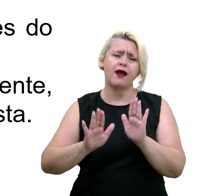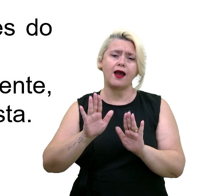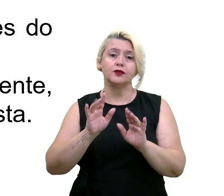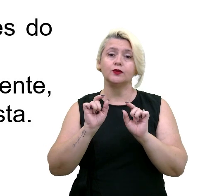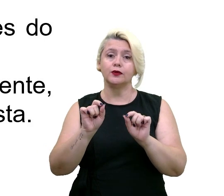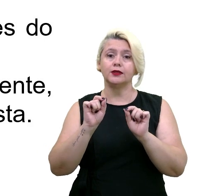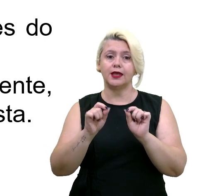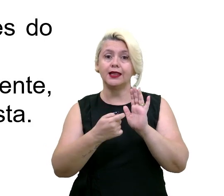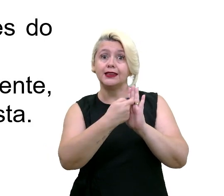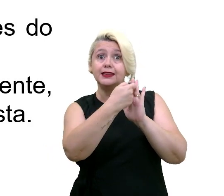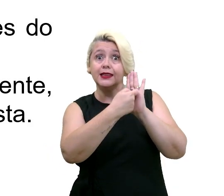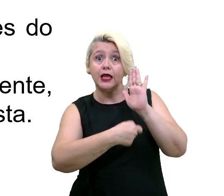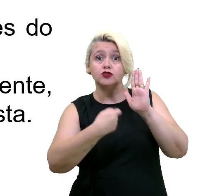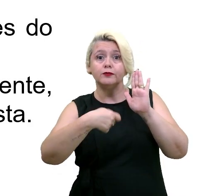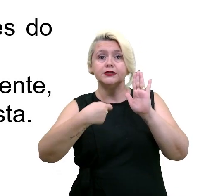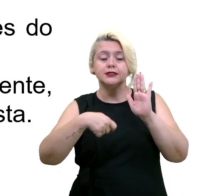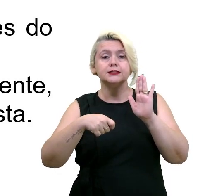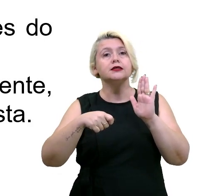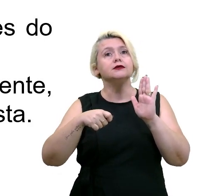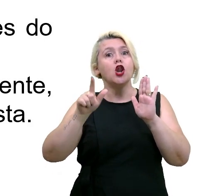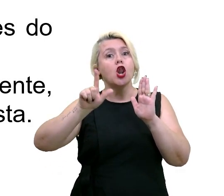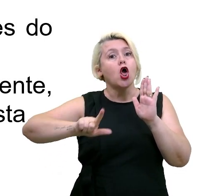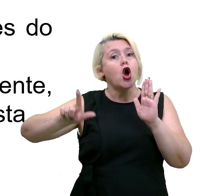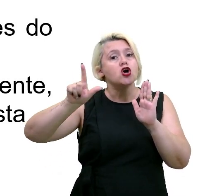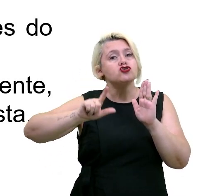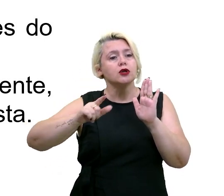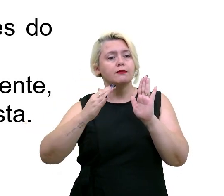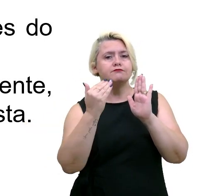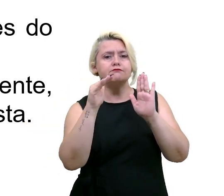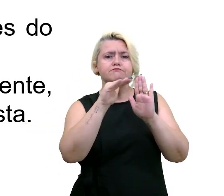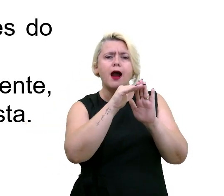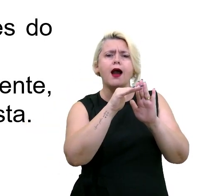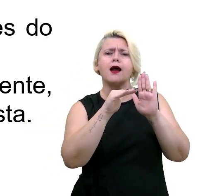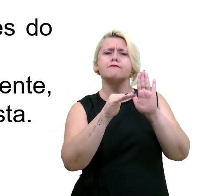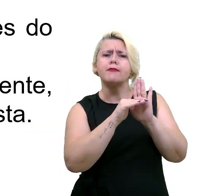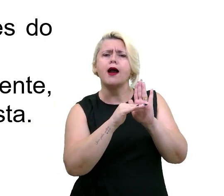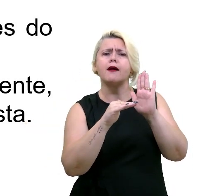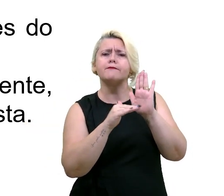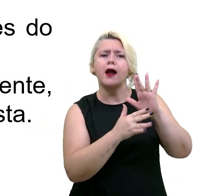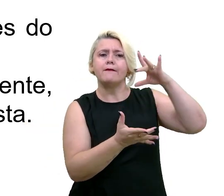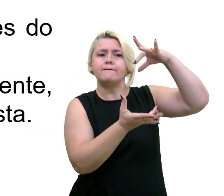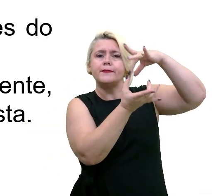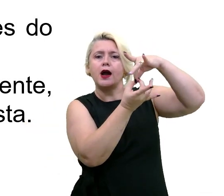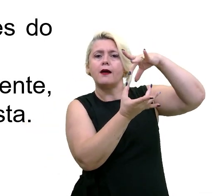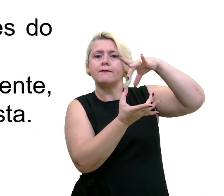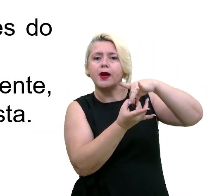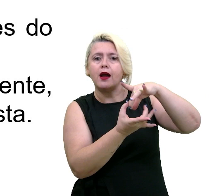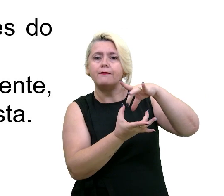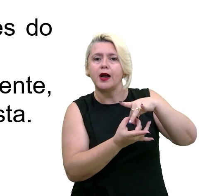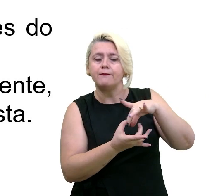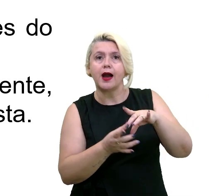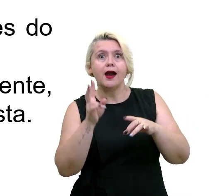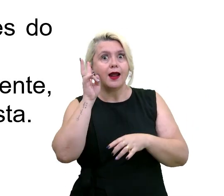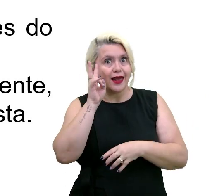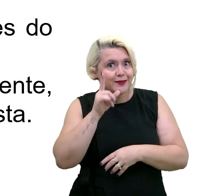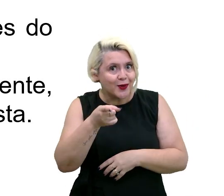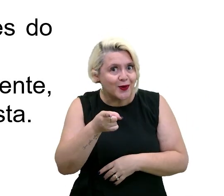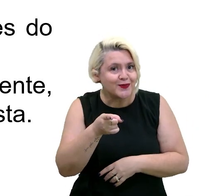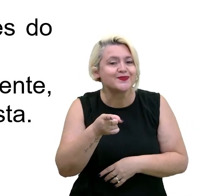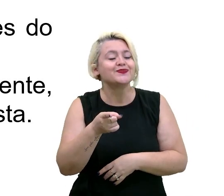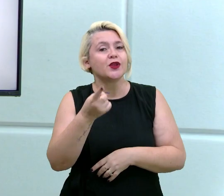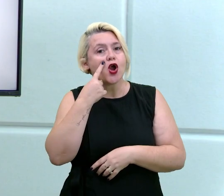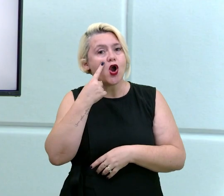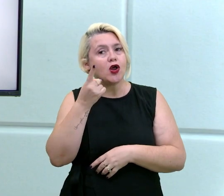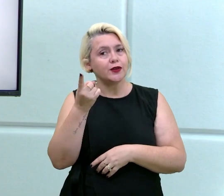progressão textual. Tem que ter uma lógica, tem que estar tudo encadeado. Lembrou? Olha para mim aqui.